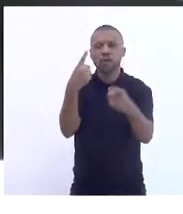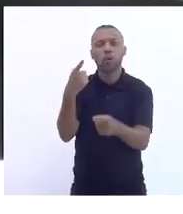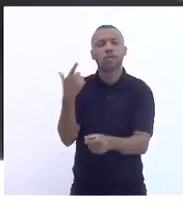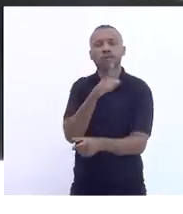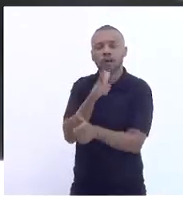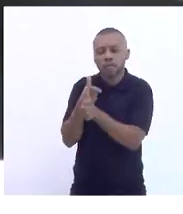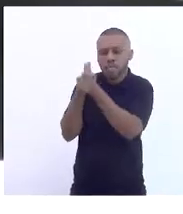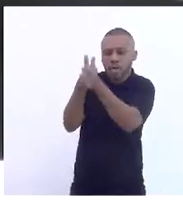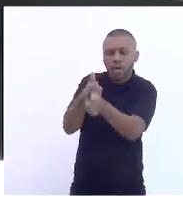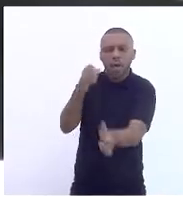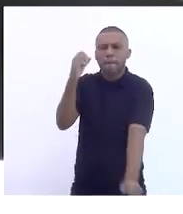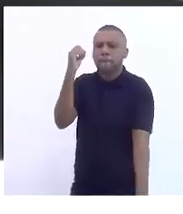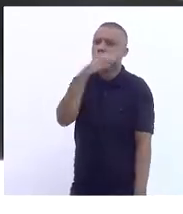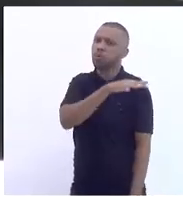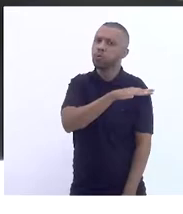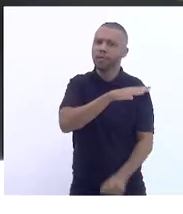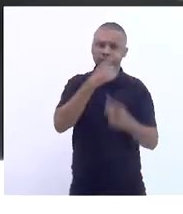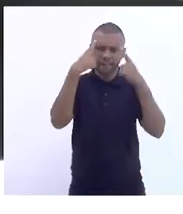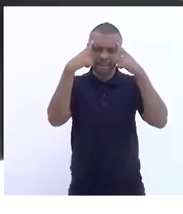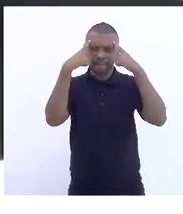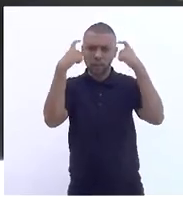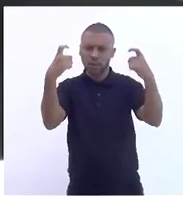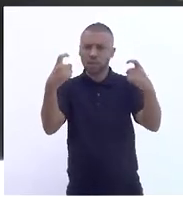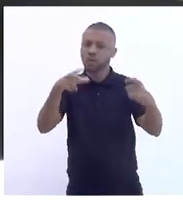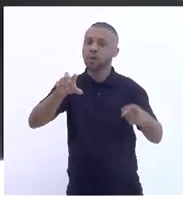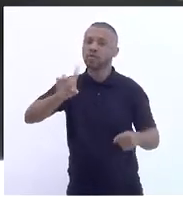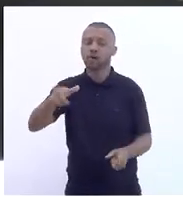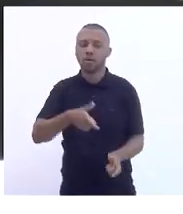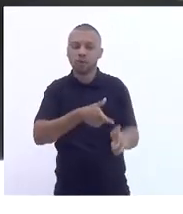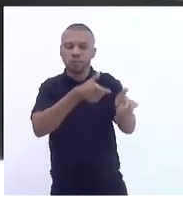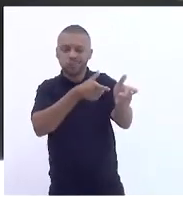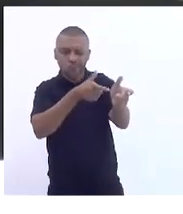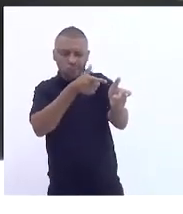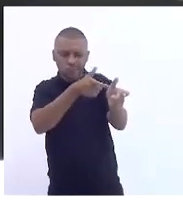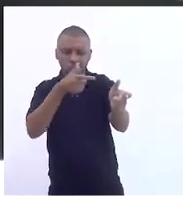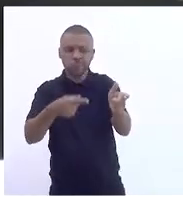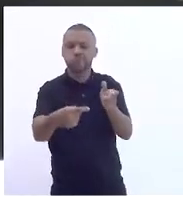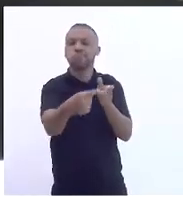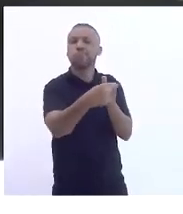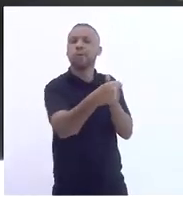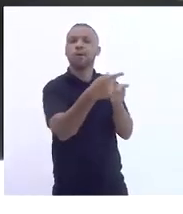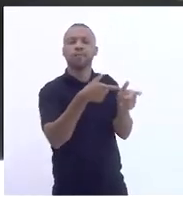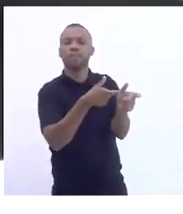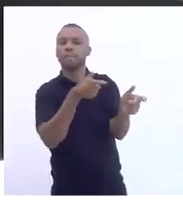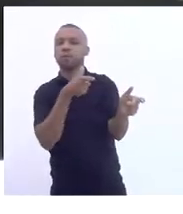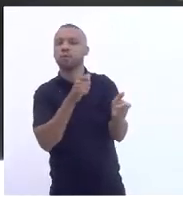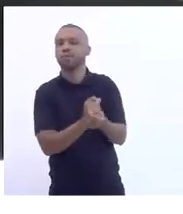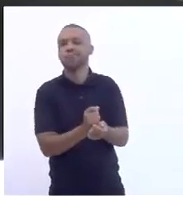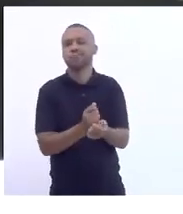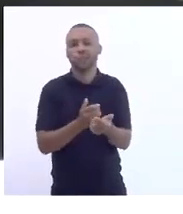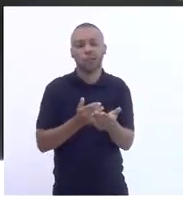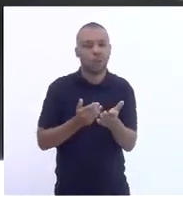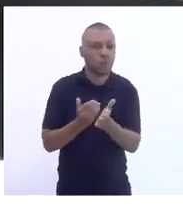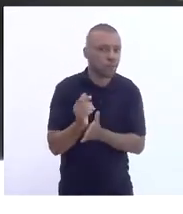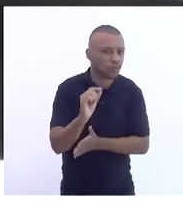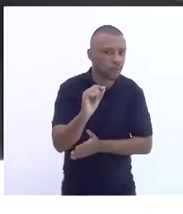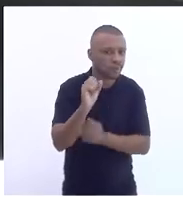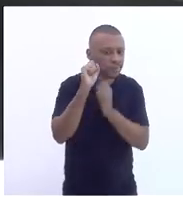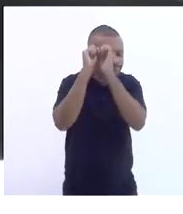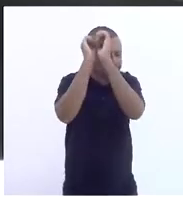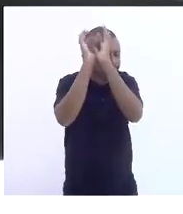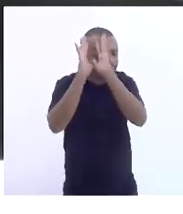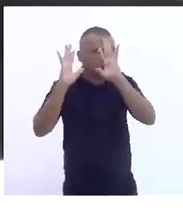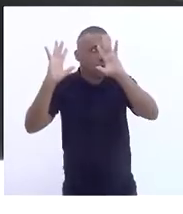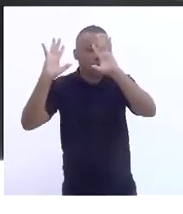violações que violência não tá só na ponta do fuzil né ela começa com o corte dos sonhos com